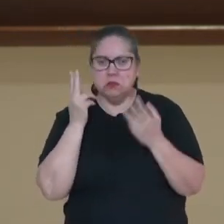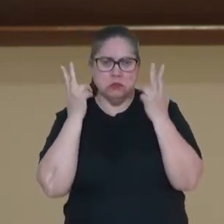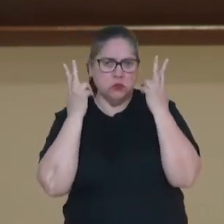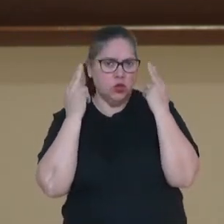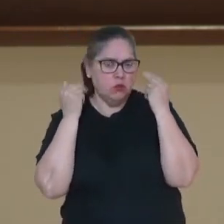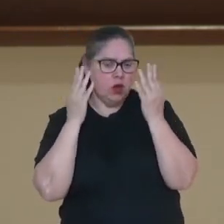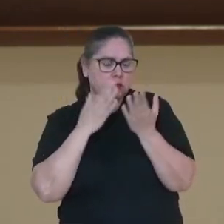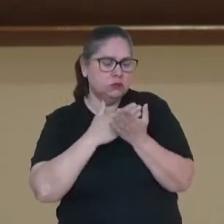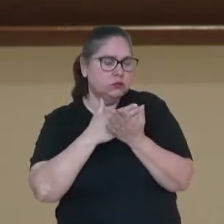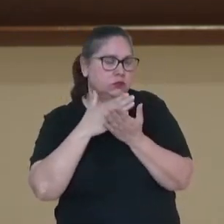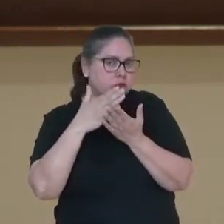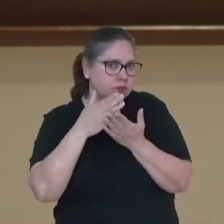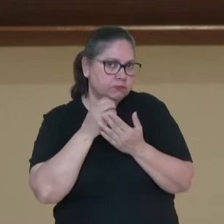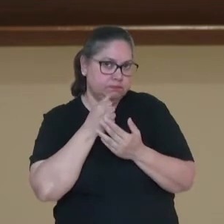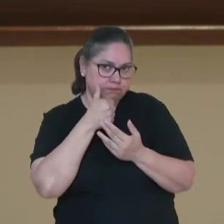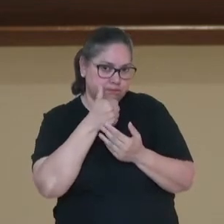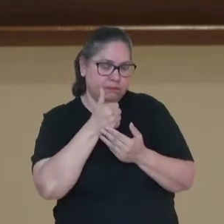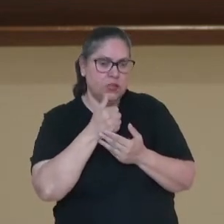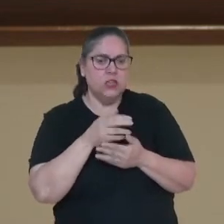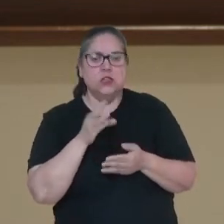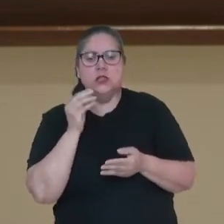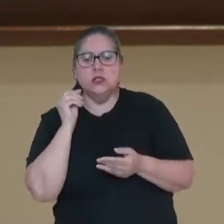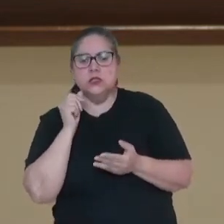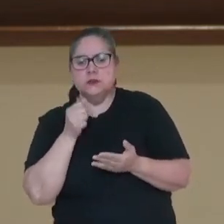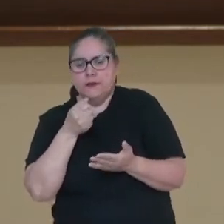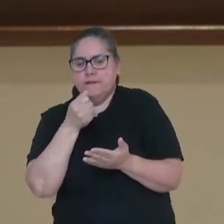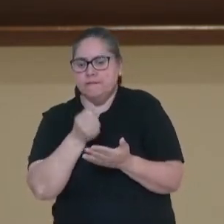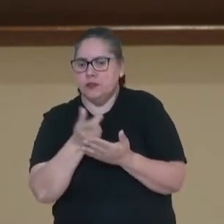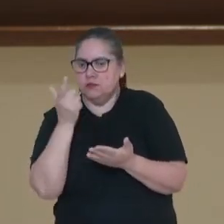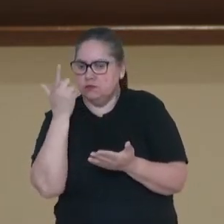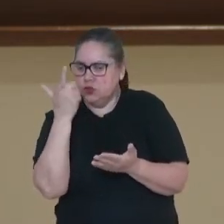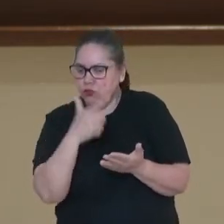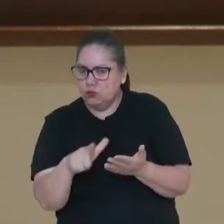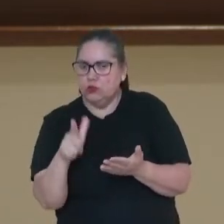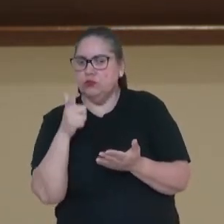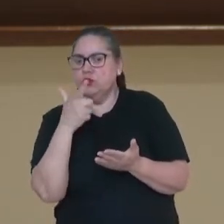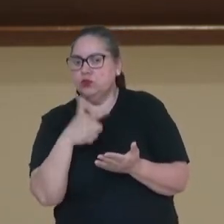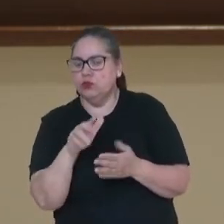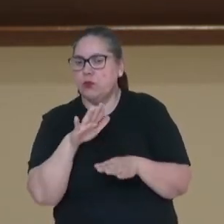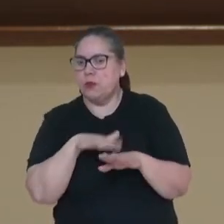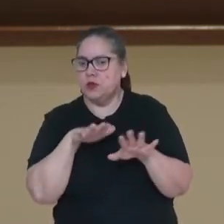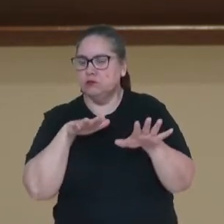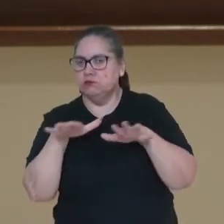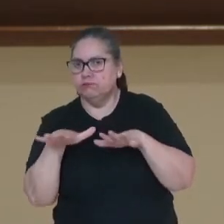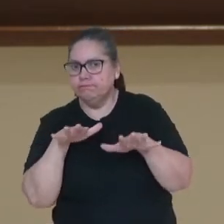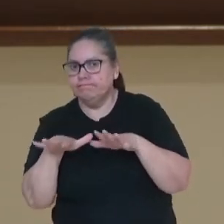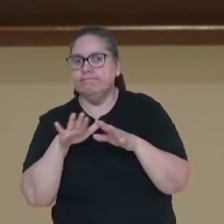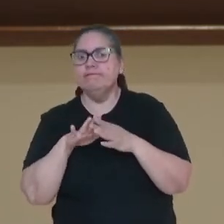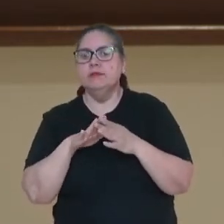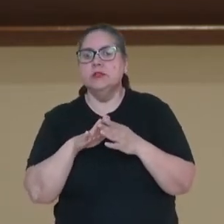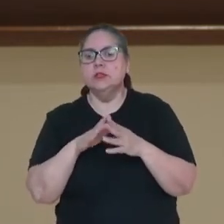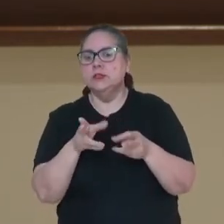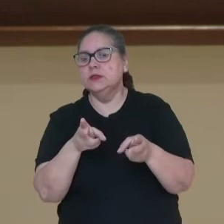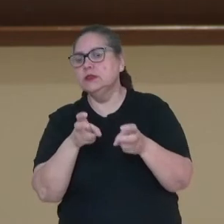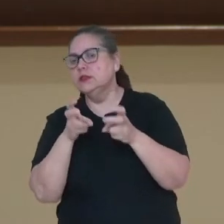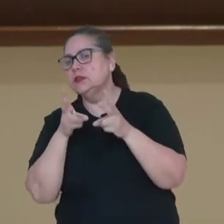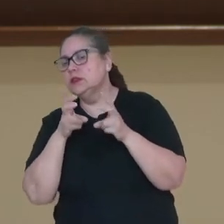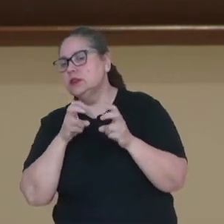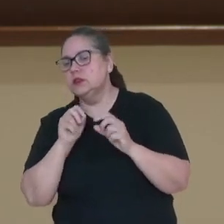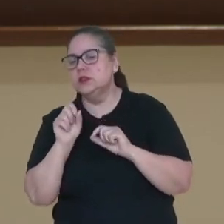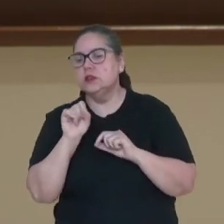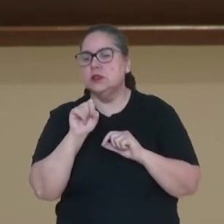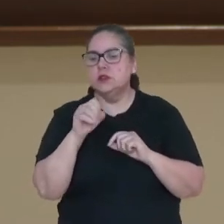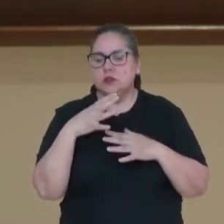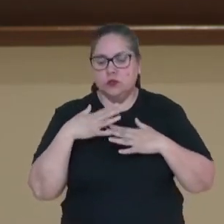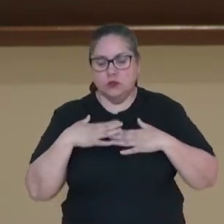no começo, tá bom? Você tem que insistir, persistir um pouco mais nos movimentos e percebendo o